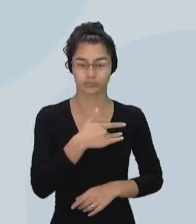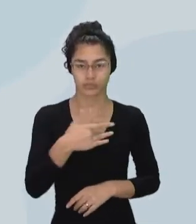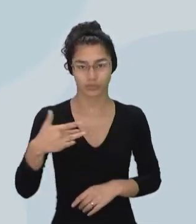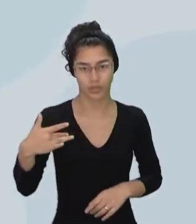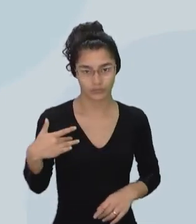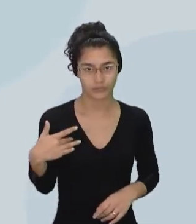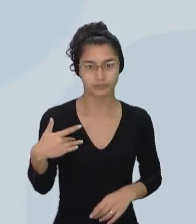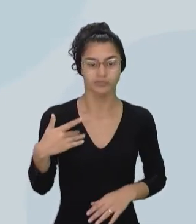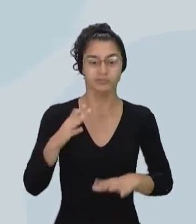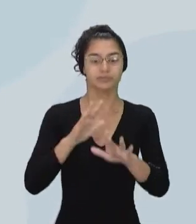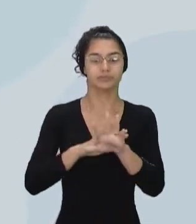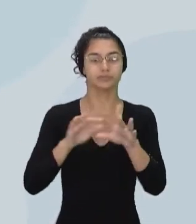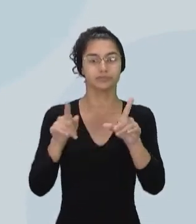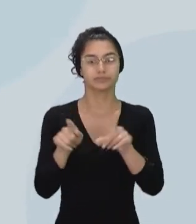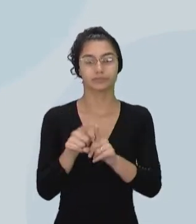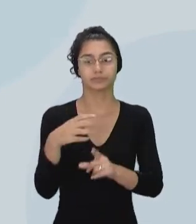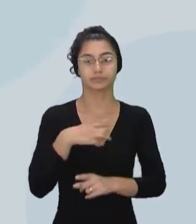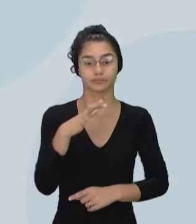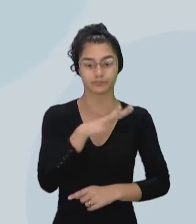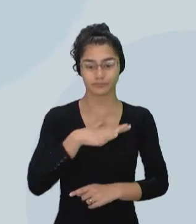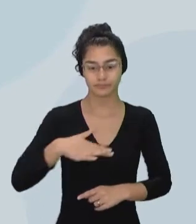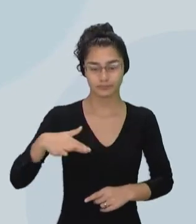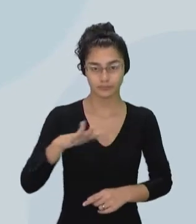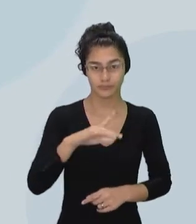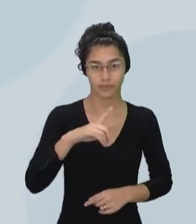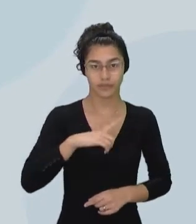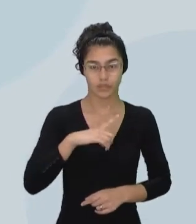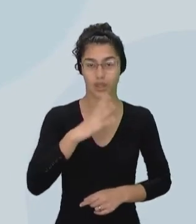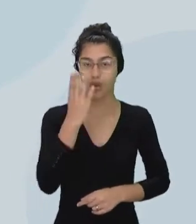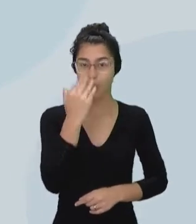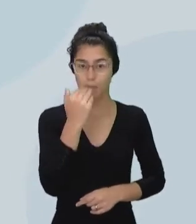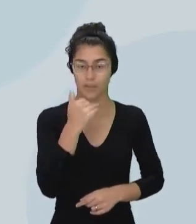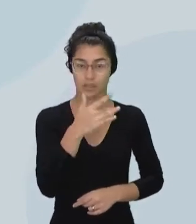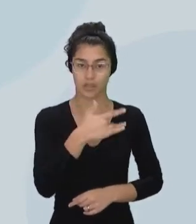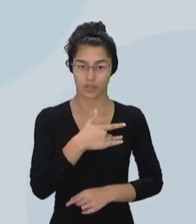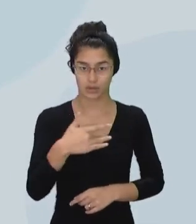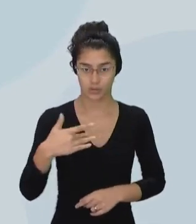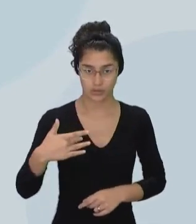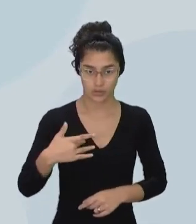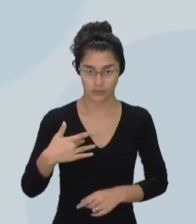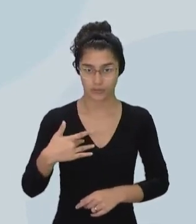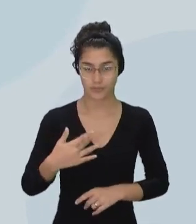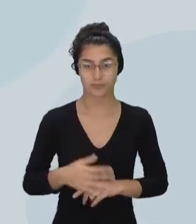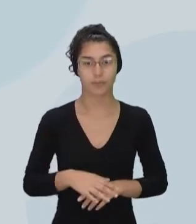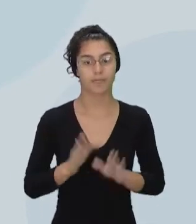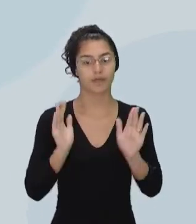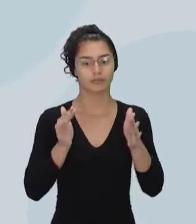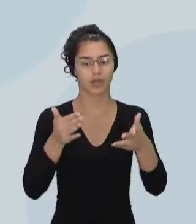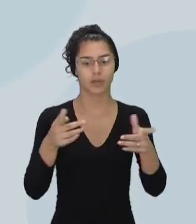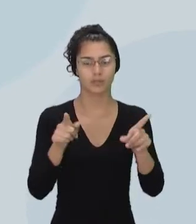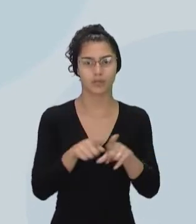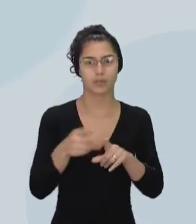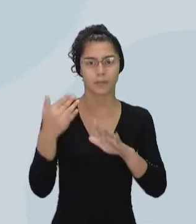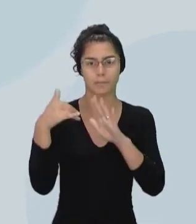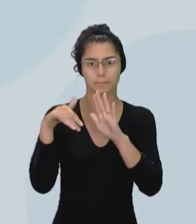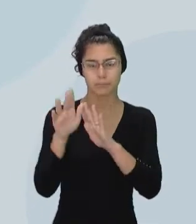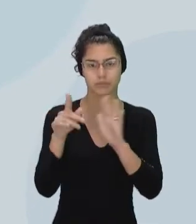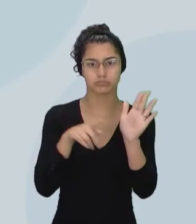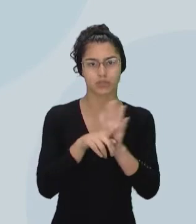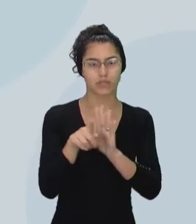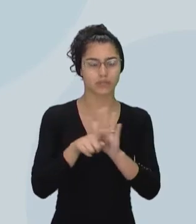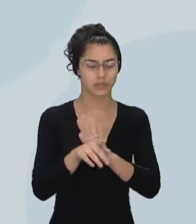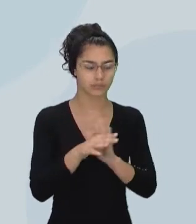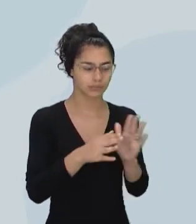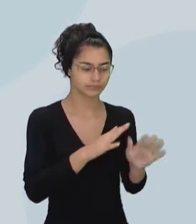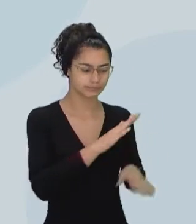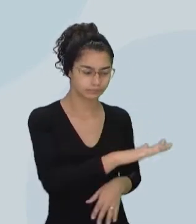saudável. Trabalhamos de forma geral, né, a questão da alimentação saudável e focamos um pouquinho na questão